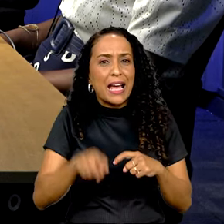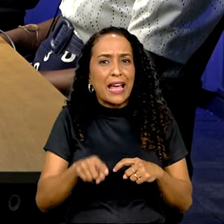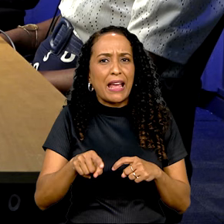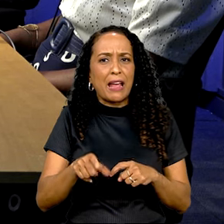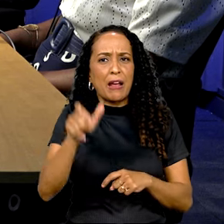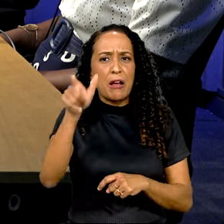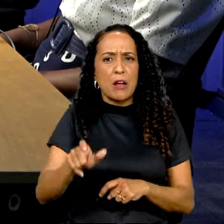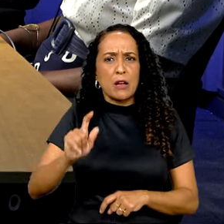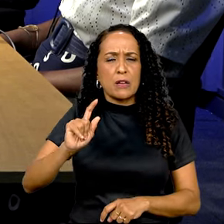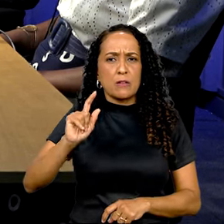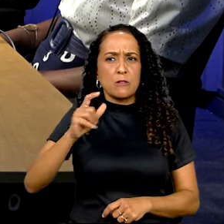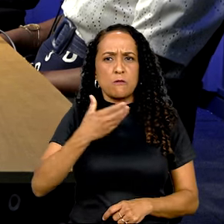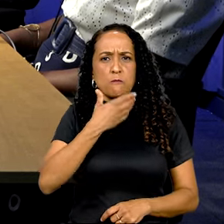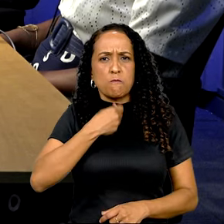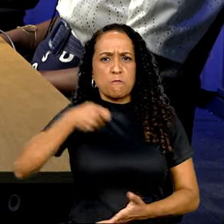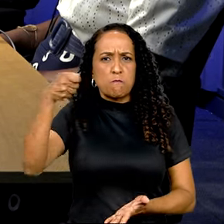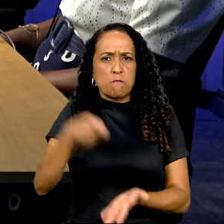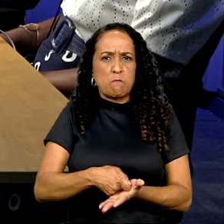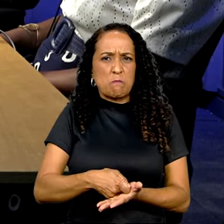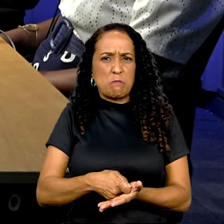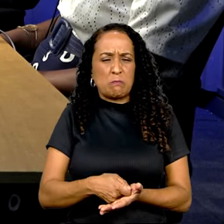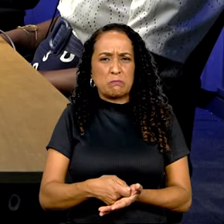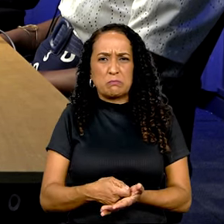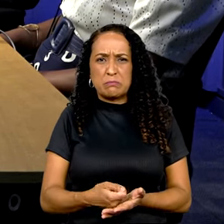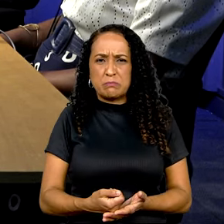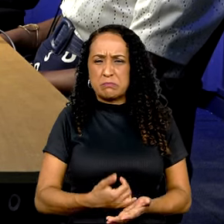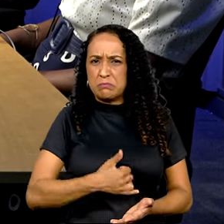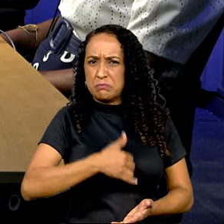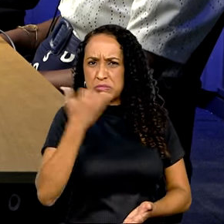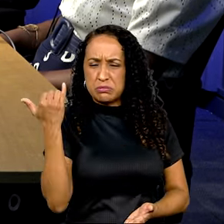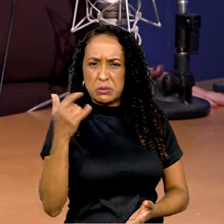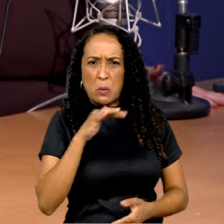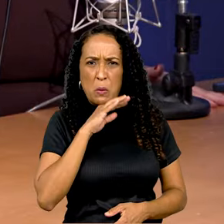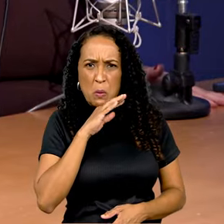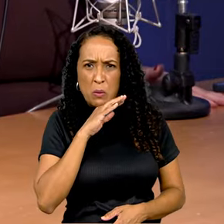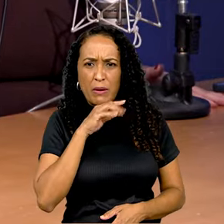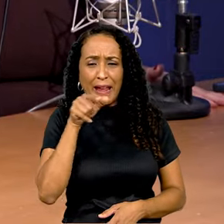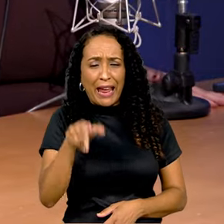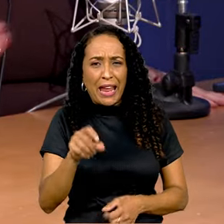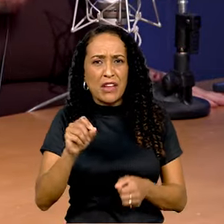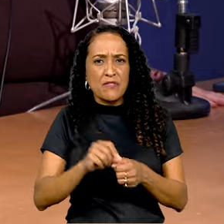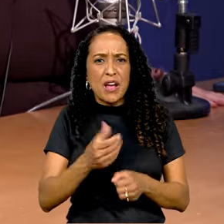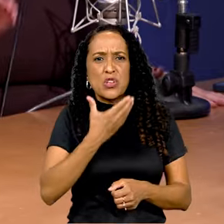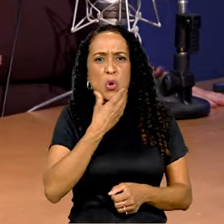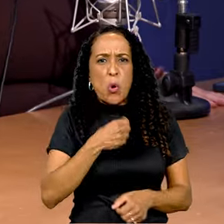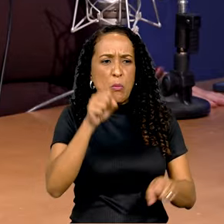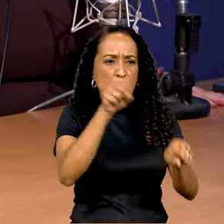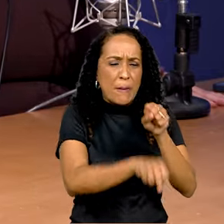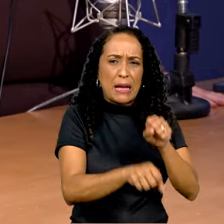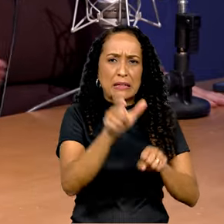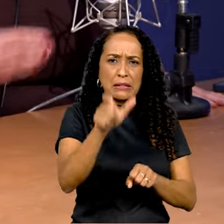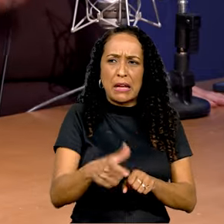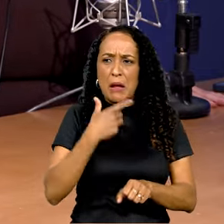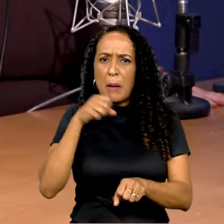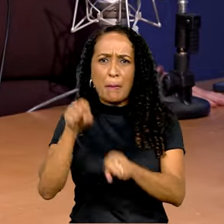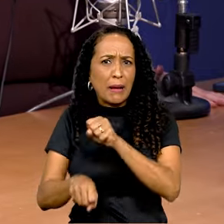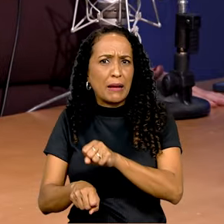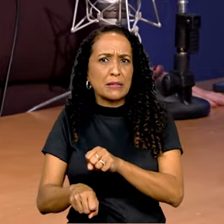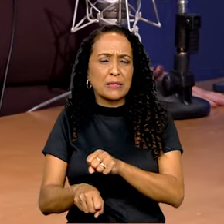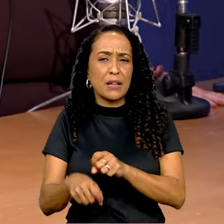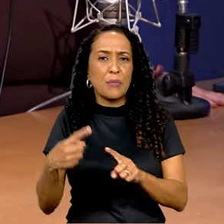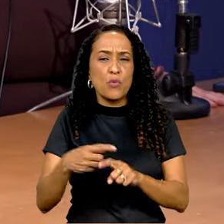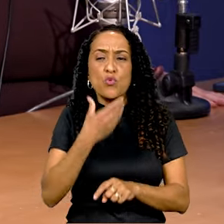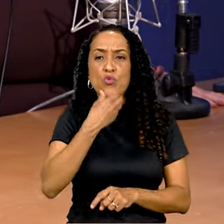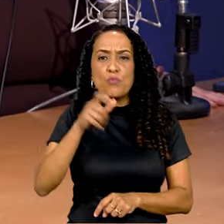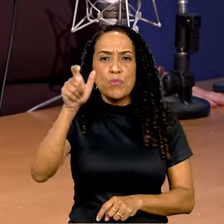é essa masculinidade tóxica é ela que faz com que os homens matem os homens né porque afinal são os meninos negros os que mais